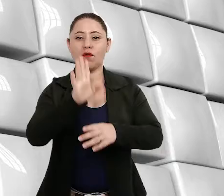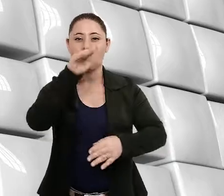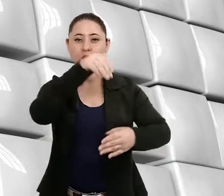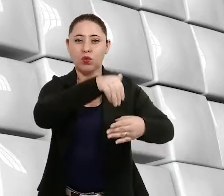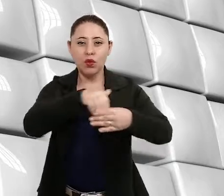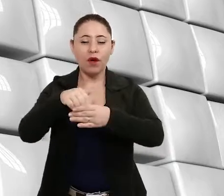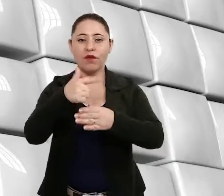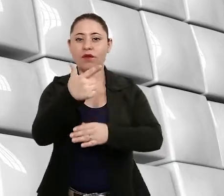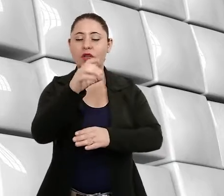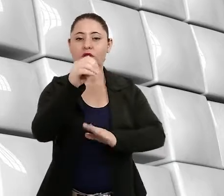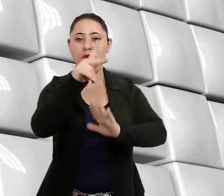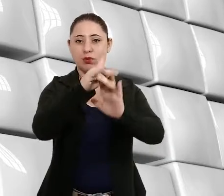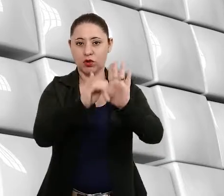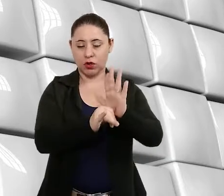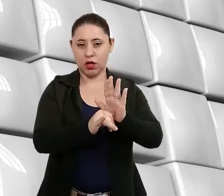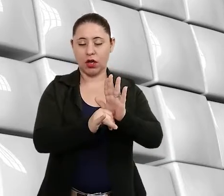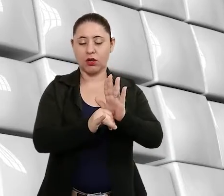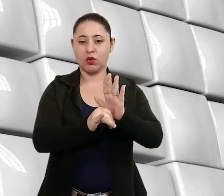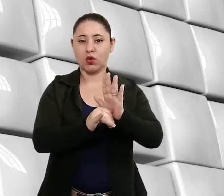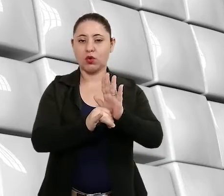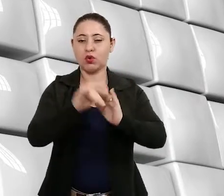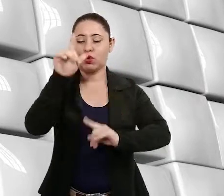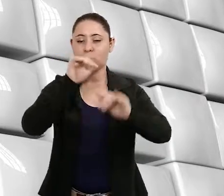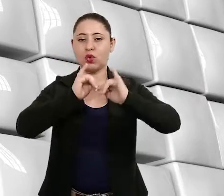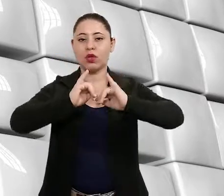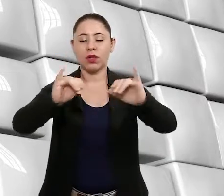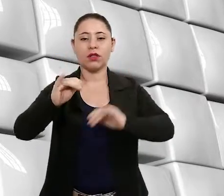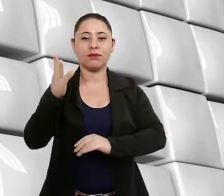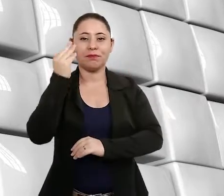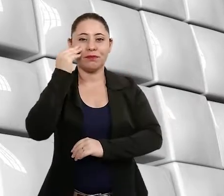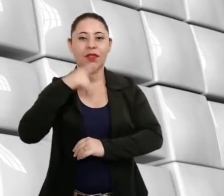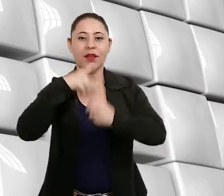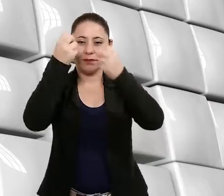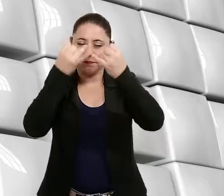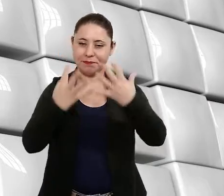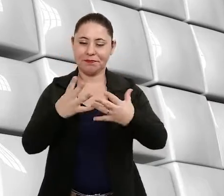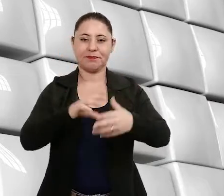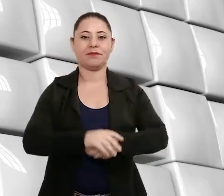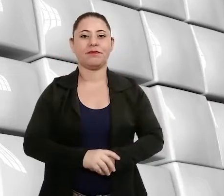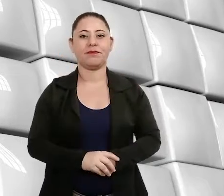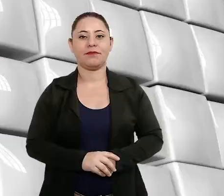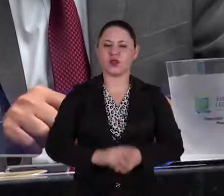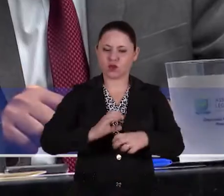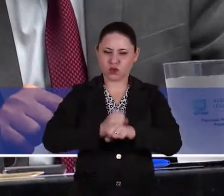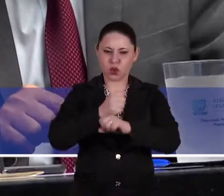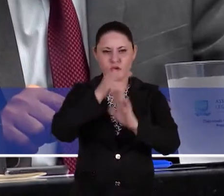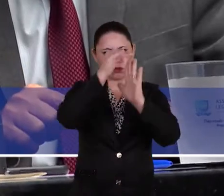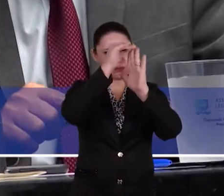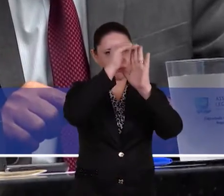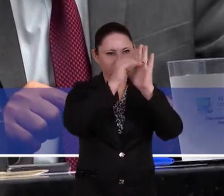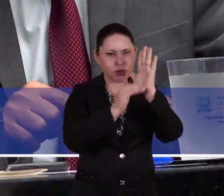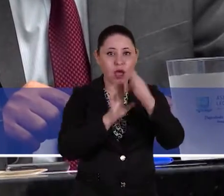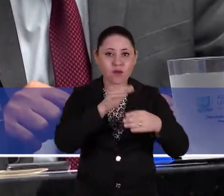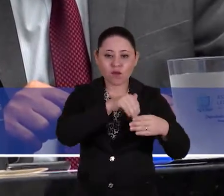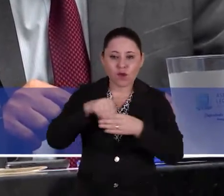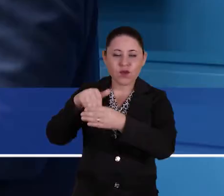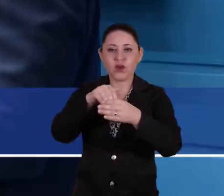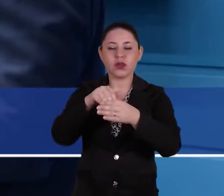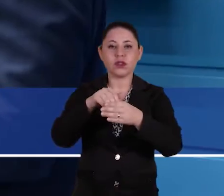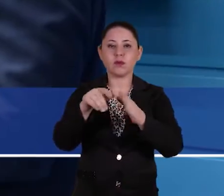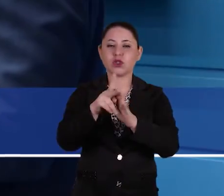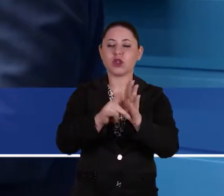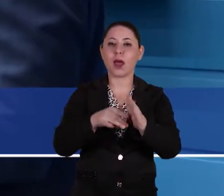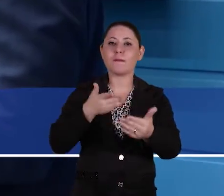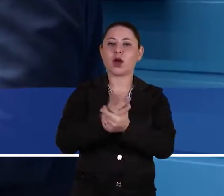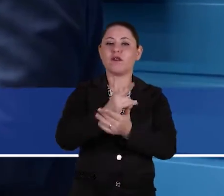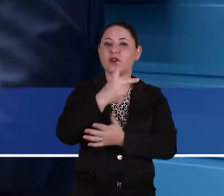estaduais votaram 20 projetos. O jornalista Kleber Claios tem os detalhes. Com o esforço de limpar a pauta de